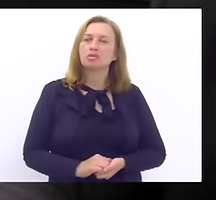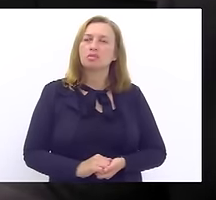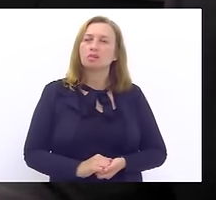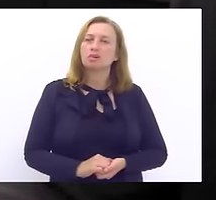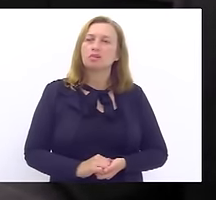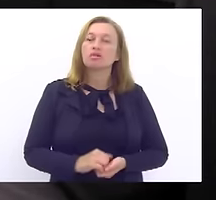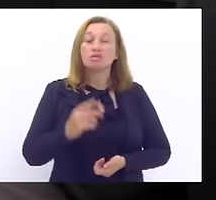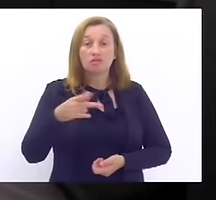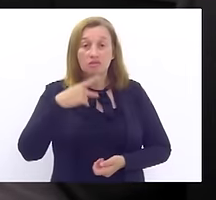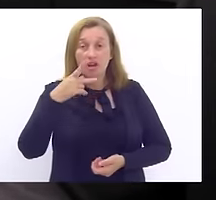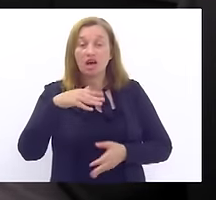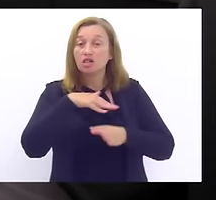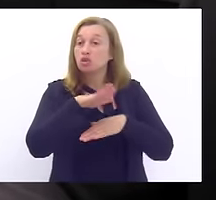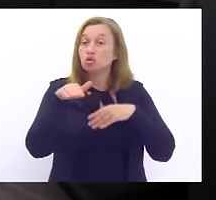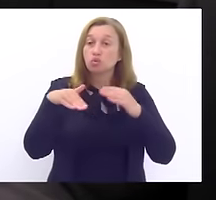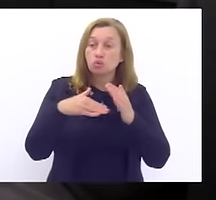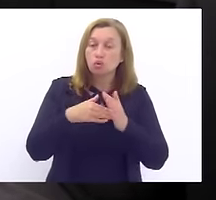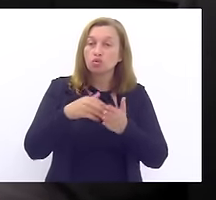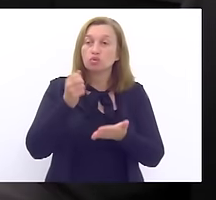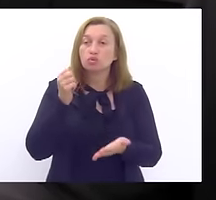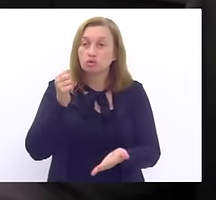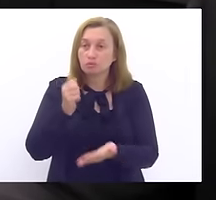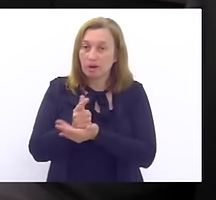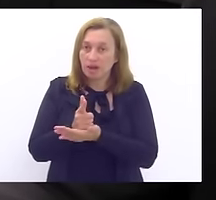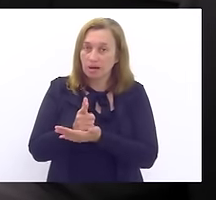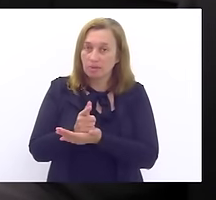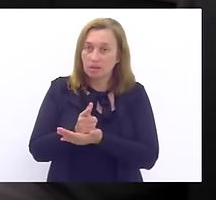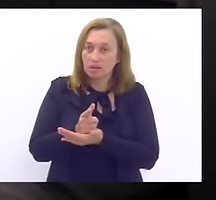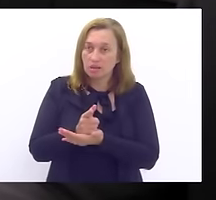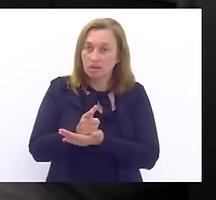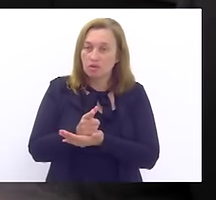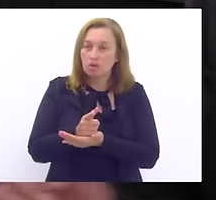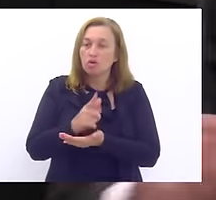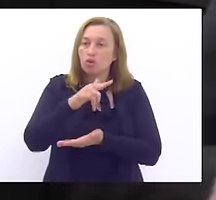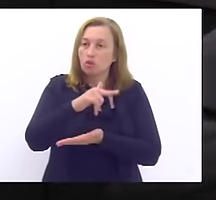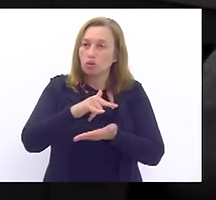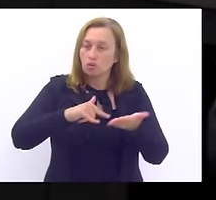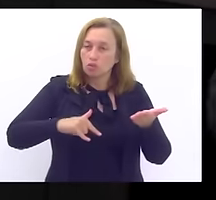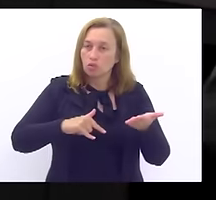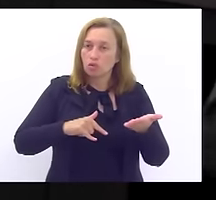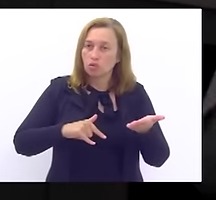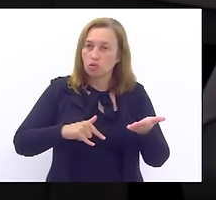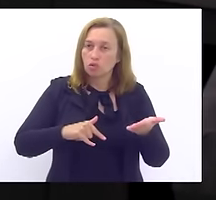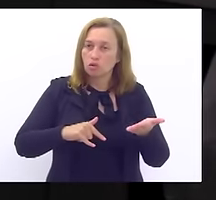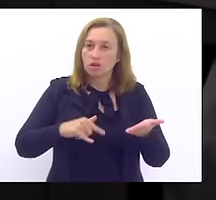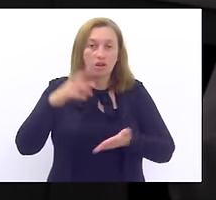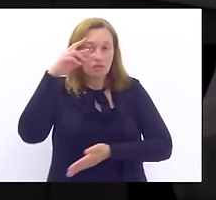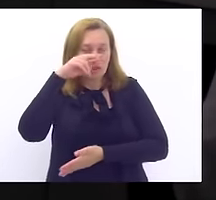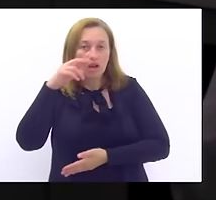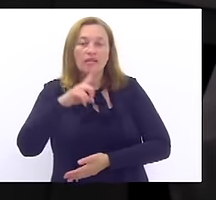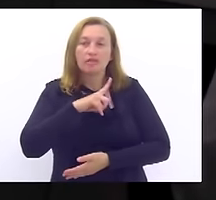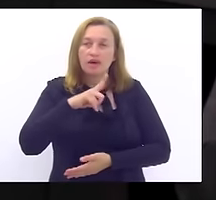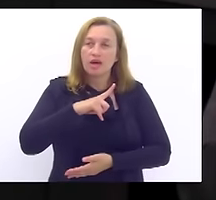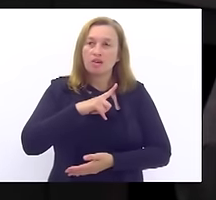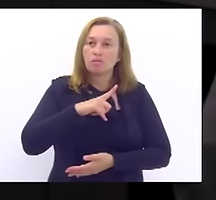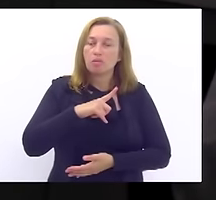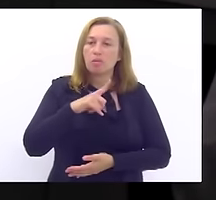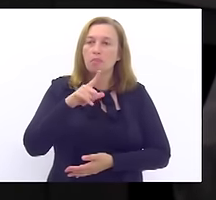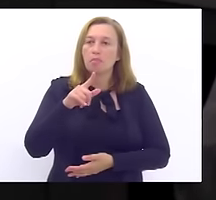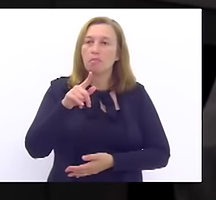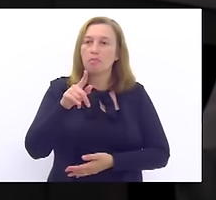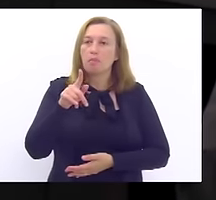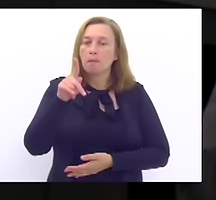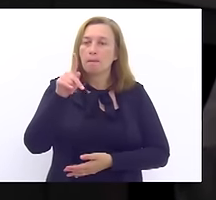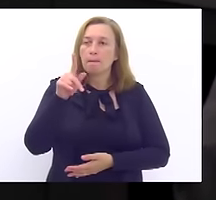ratificar aqui que todos os pagamentos são com nota fiscal temos planilhas aonde constam